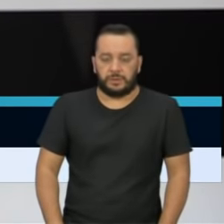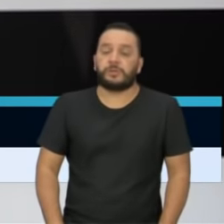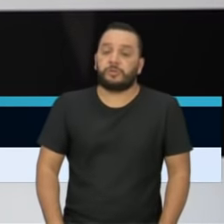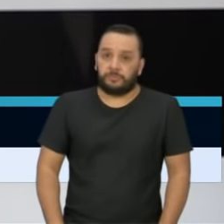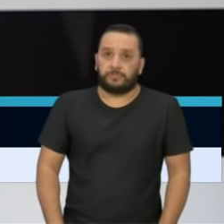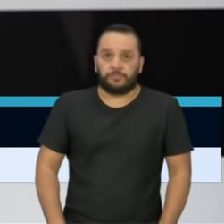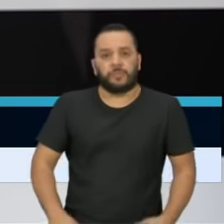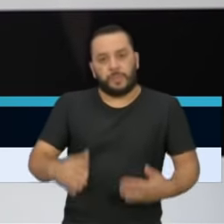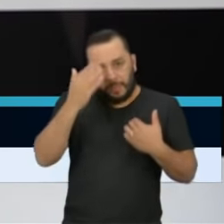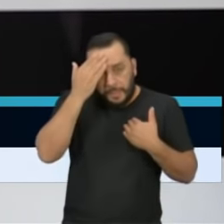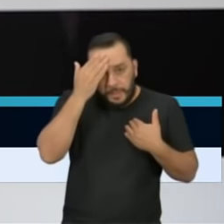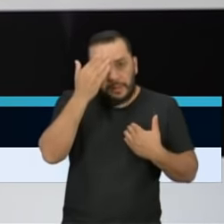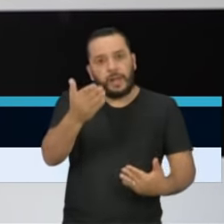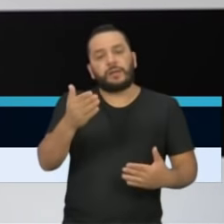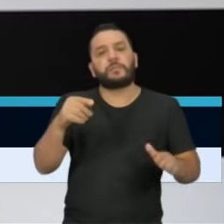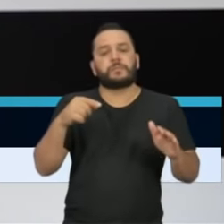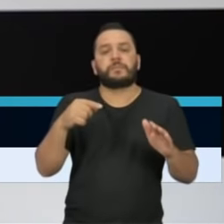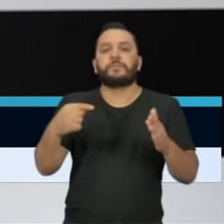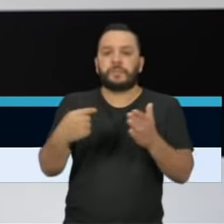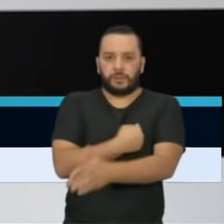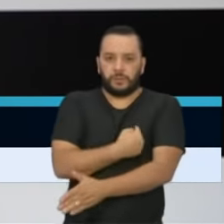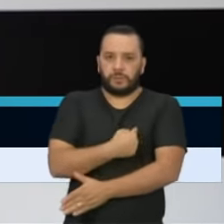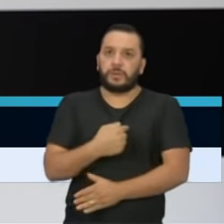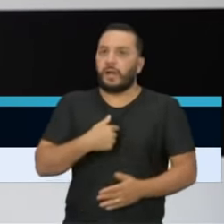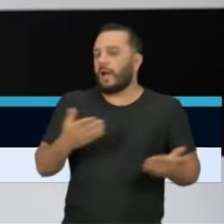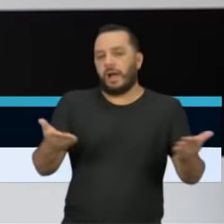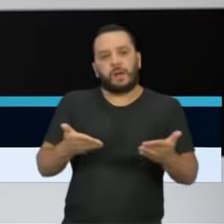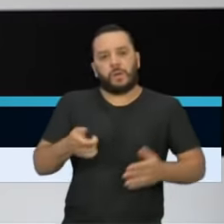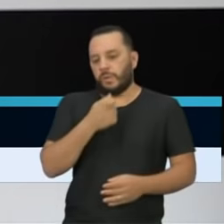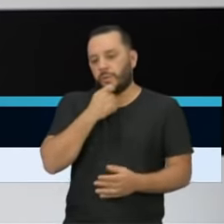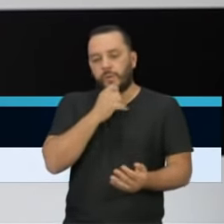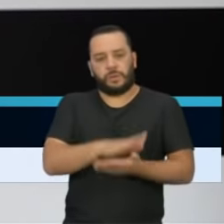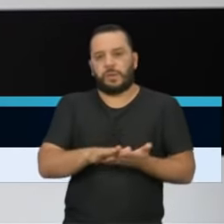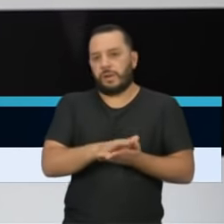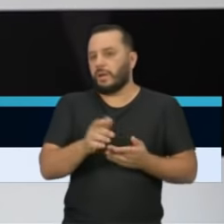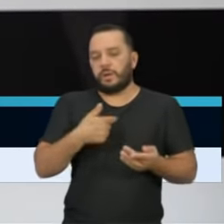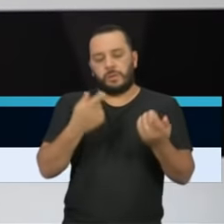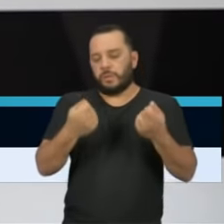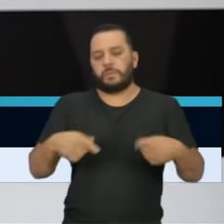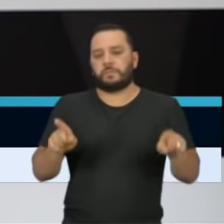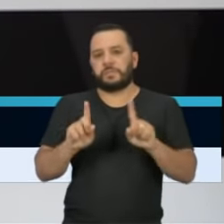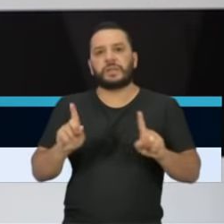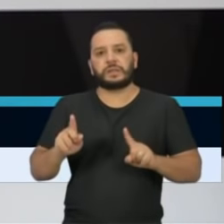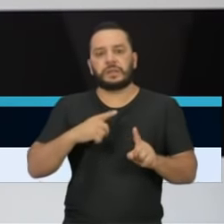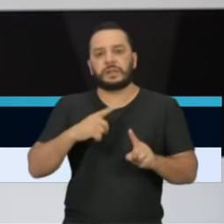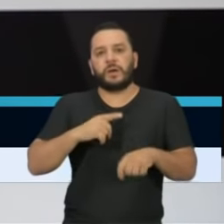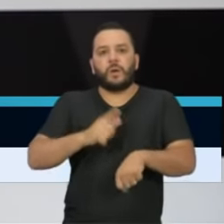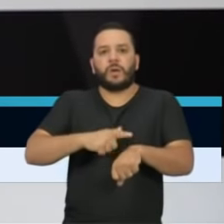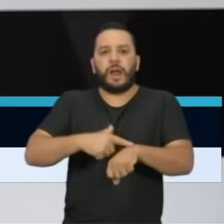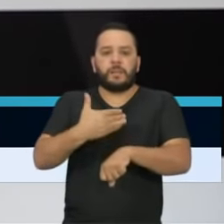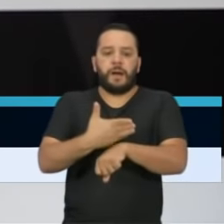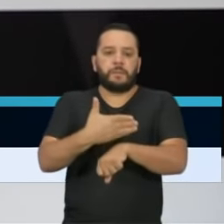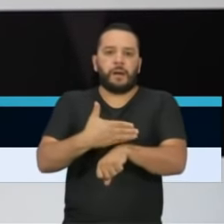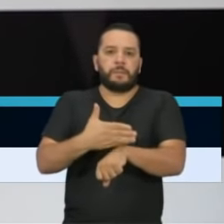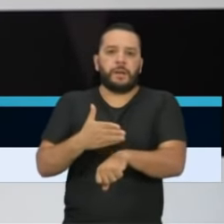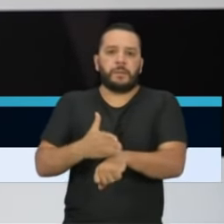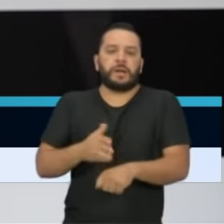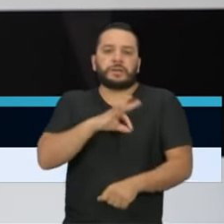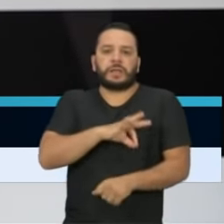Neste momento, obrigado pela pergunta, Angélica. Neste momento, não. Não há escalonamento. Essa